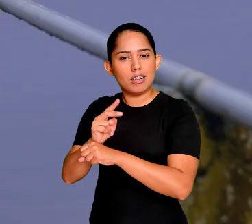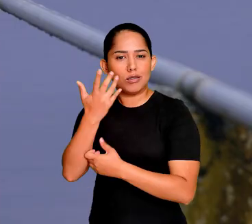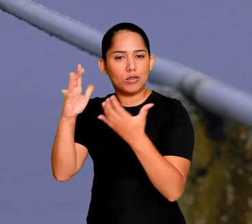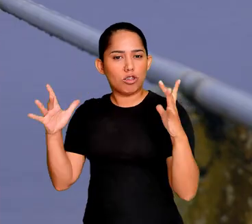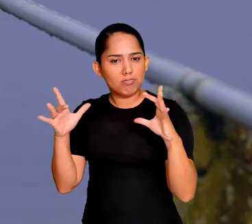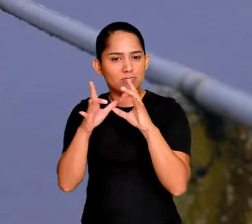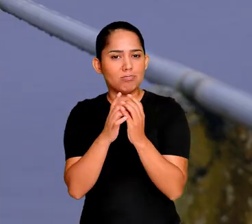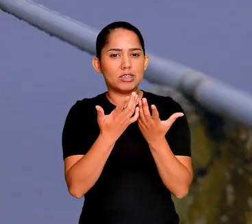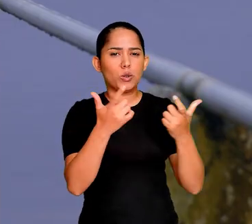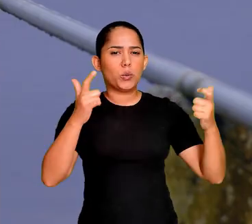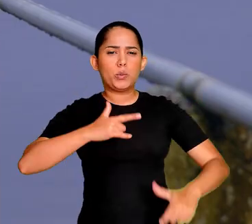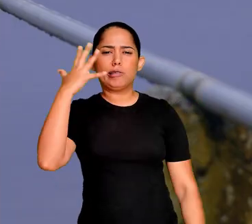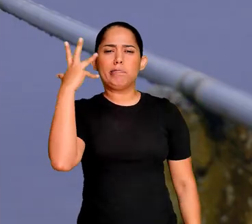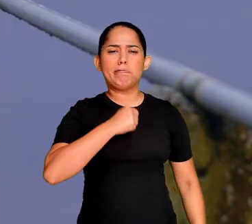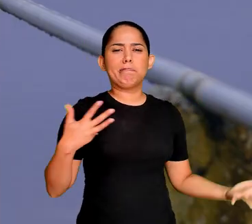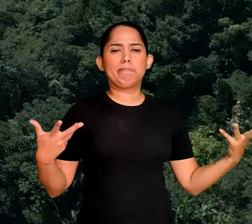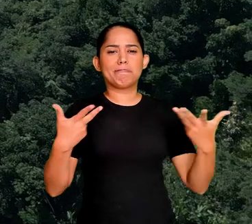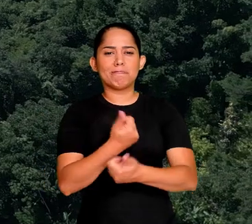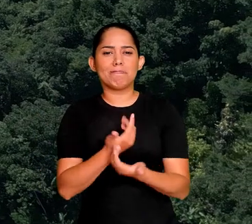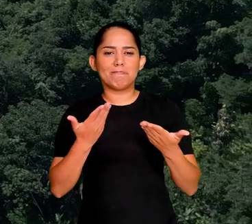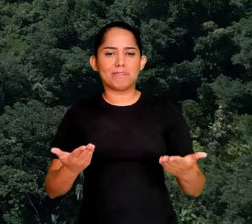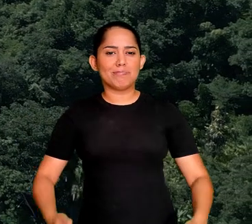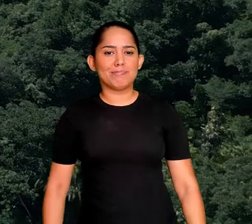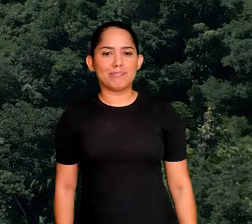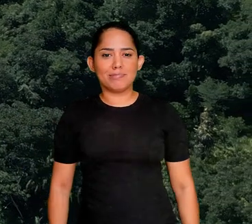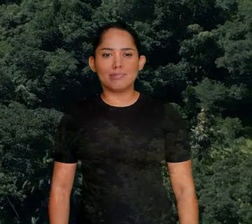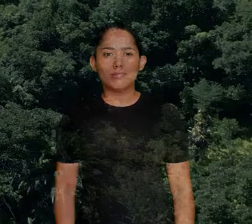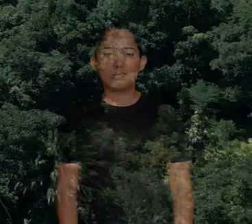floresta, nesse ambiente paradisíaco maravilhoso.